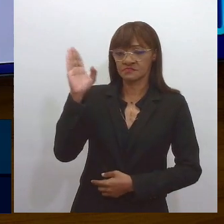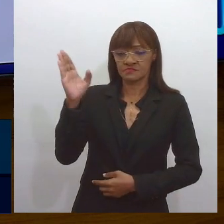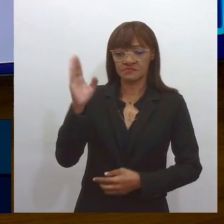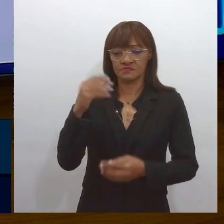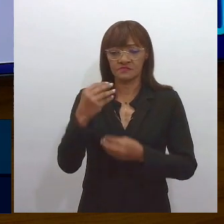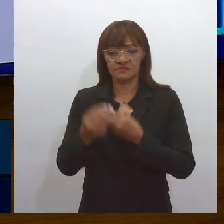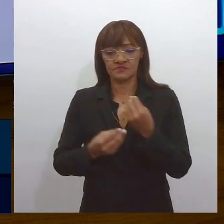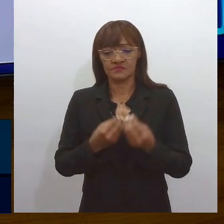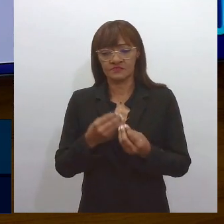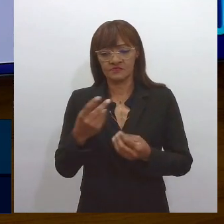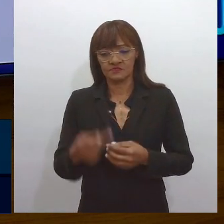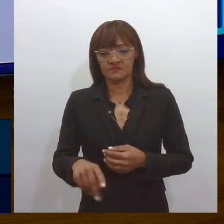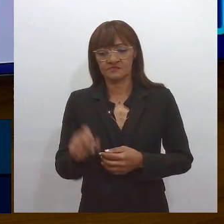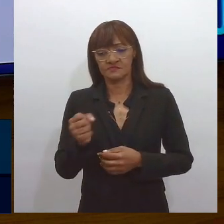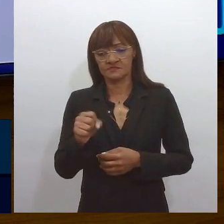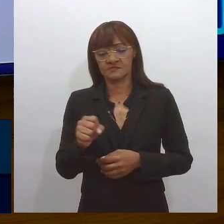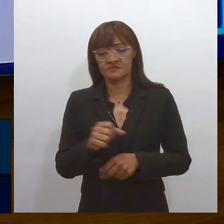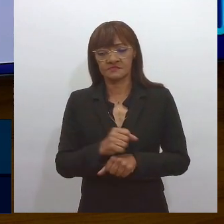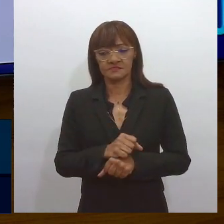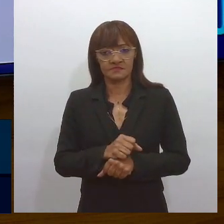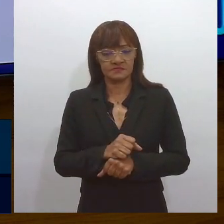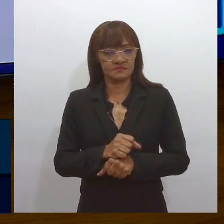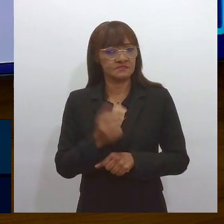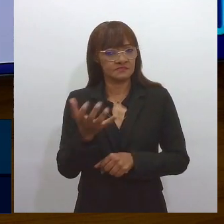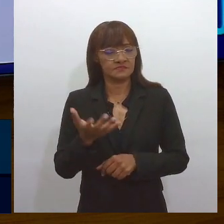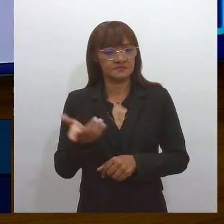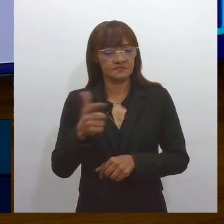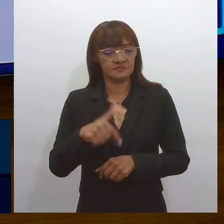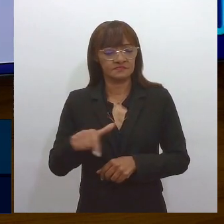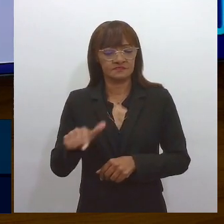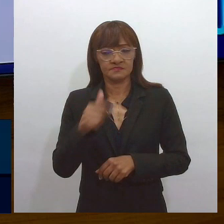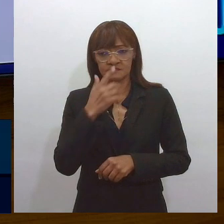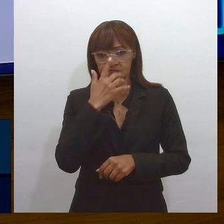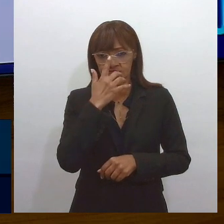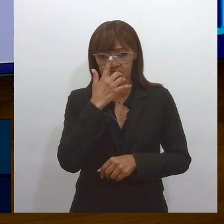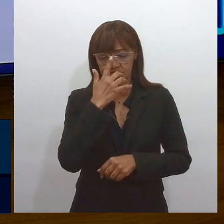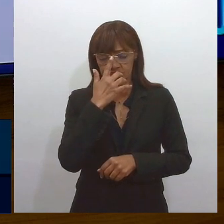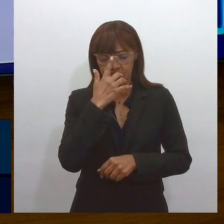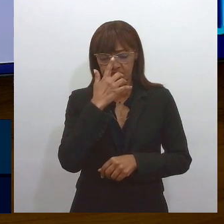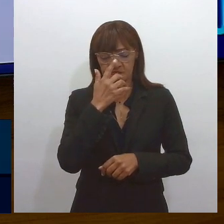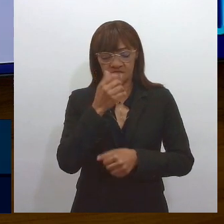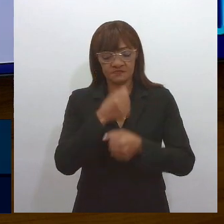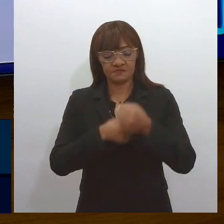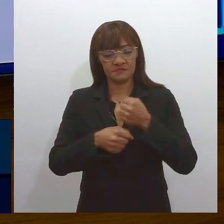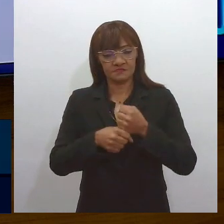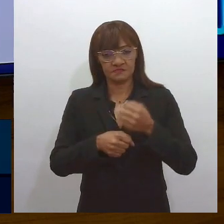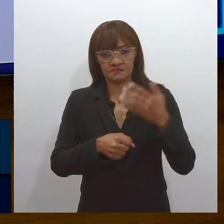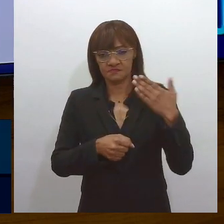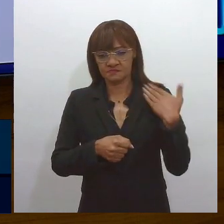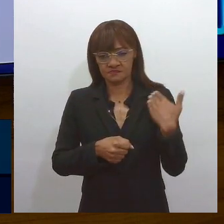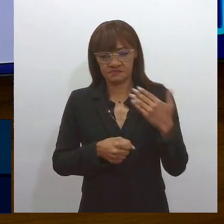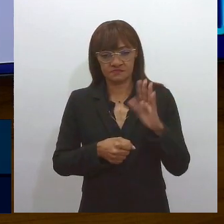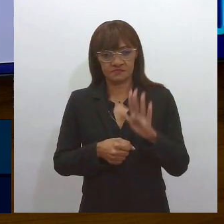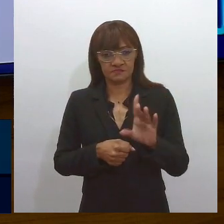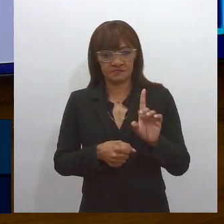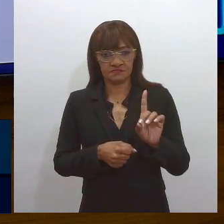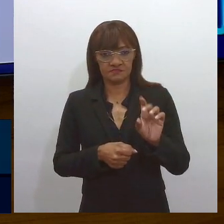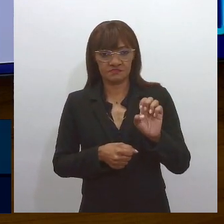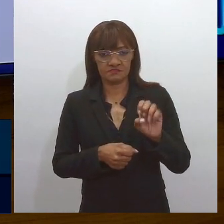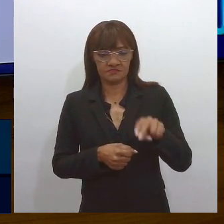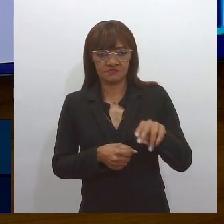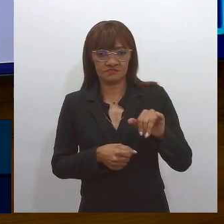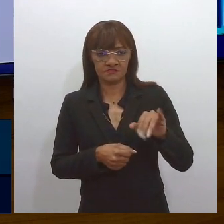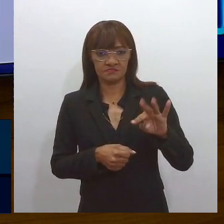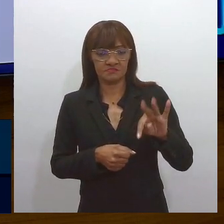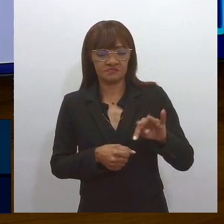de novo nós ano passado o denit investiu mais do que os últimos 4 anos fo